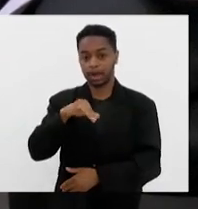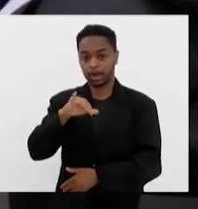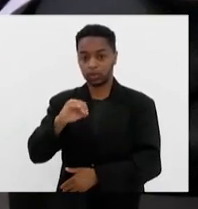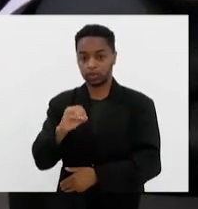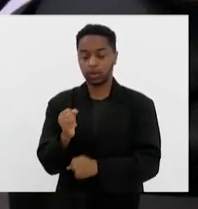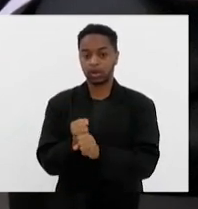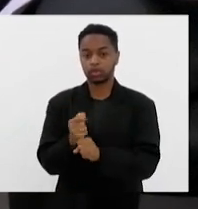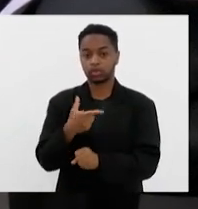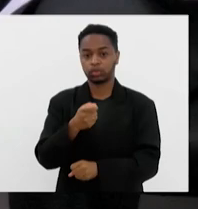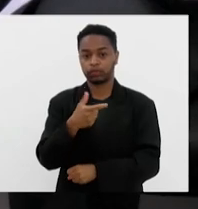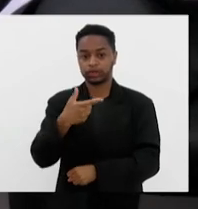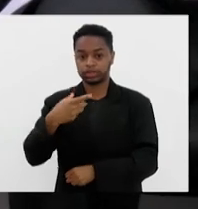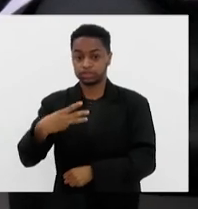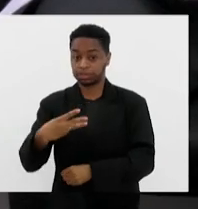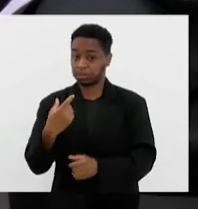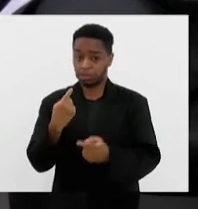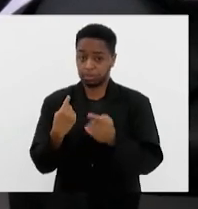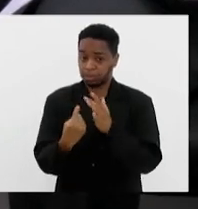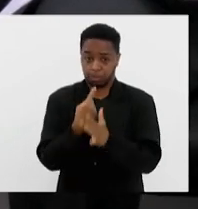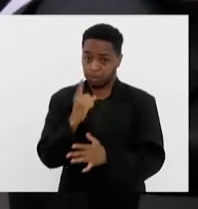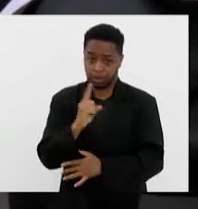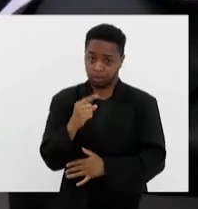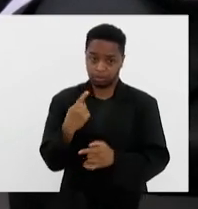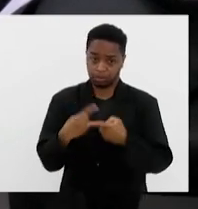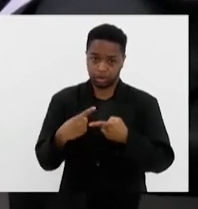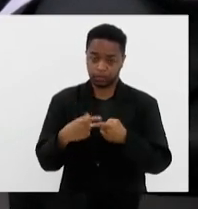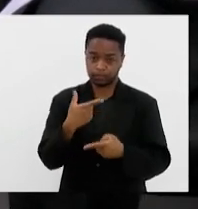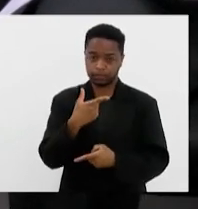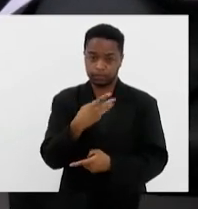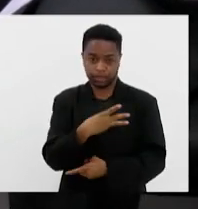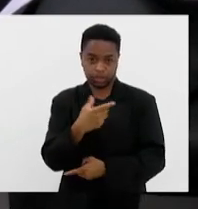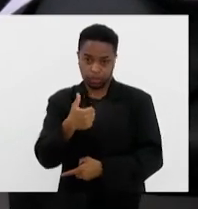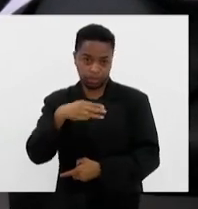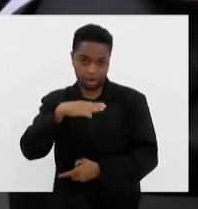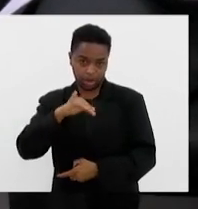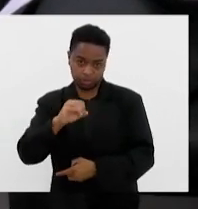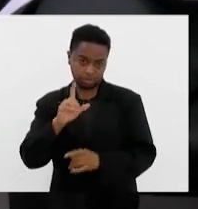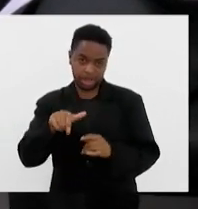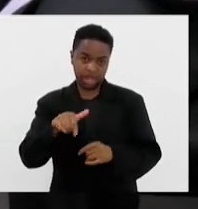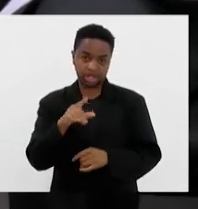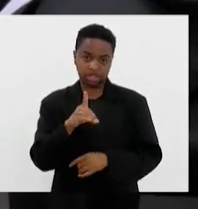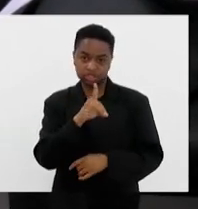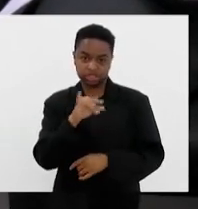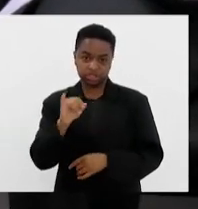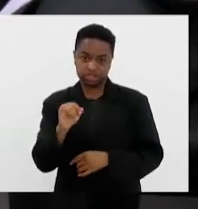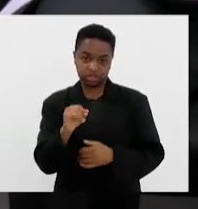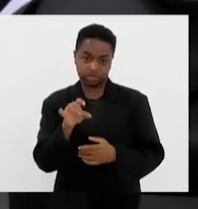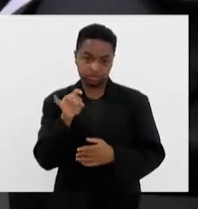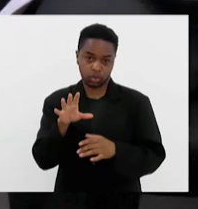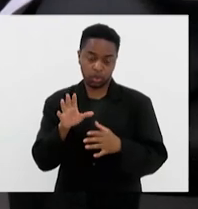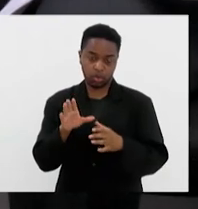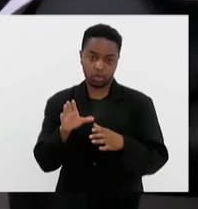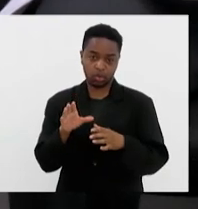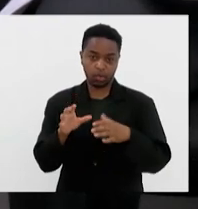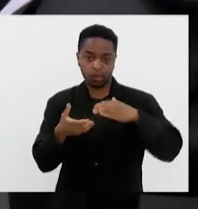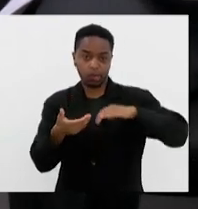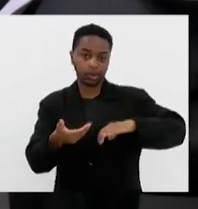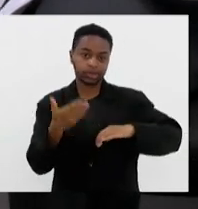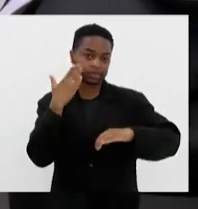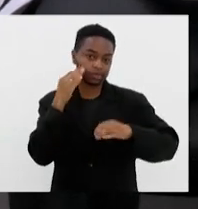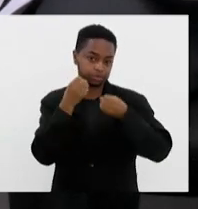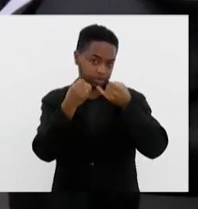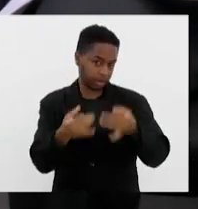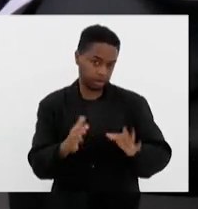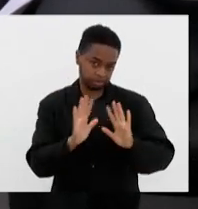23. Não me pergunte por que 31 de maio de 23, é uma data cabalística, só o Congresso saberá explicar, mas